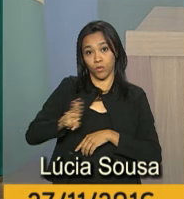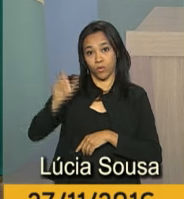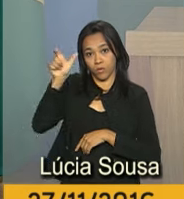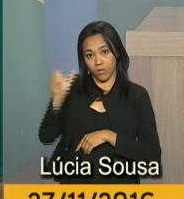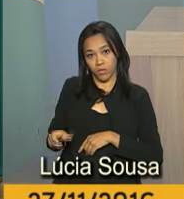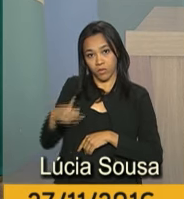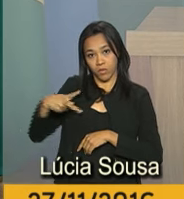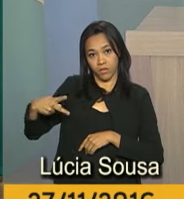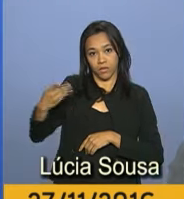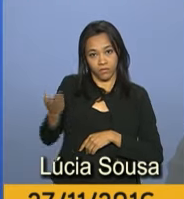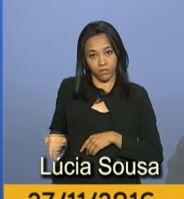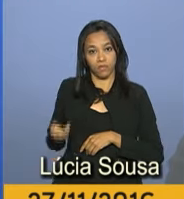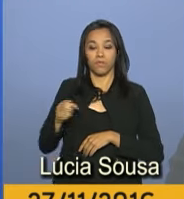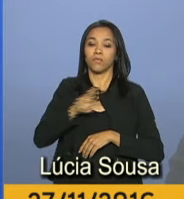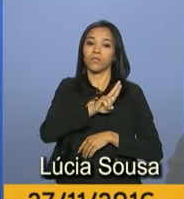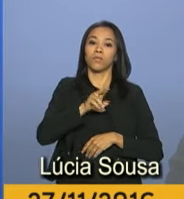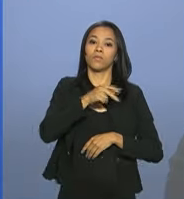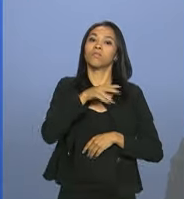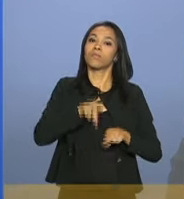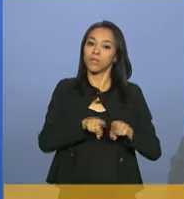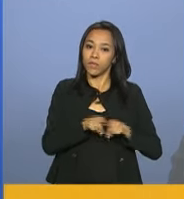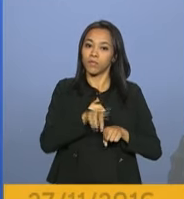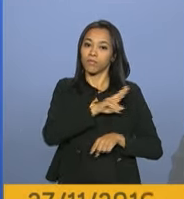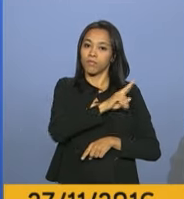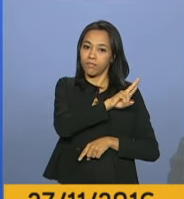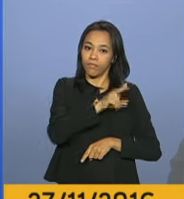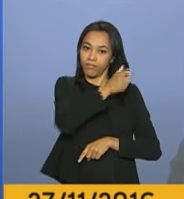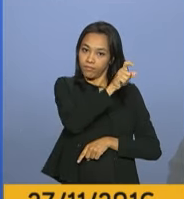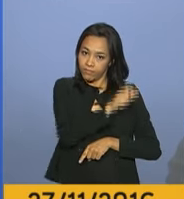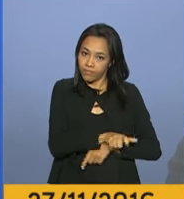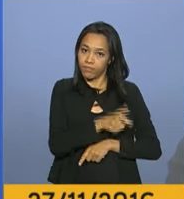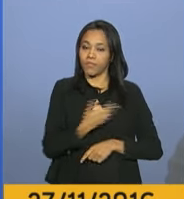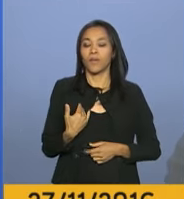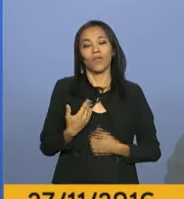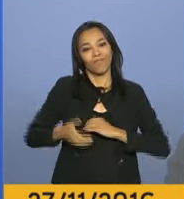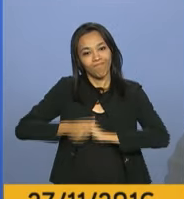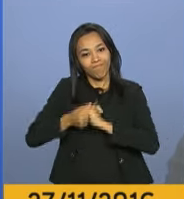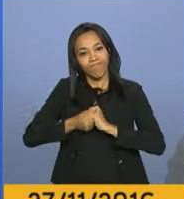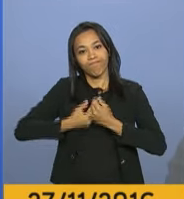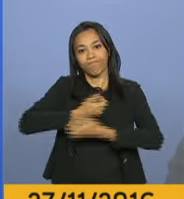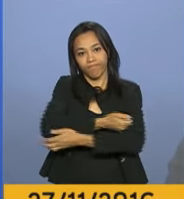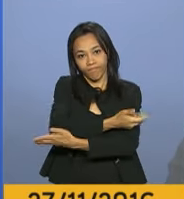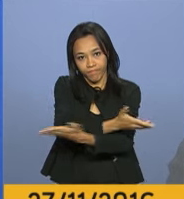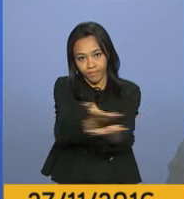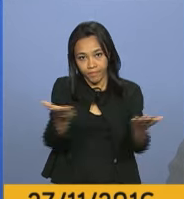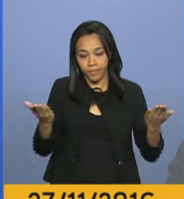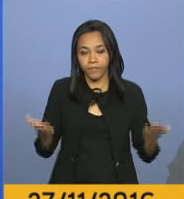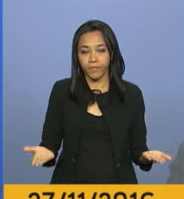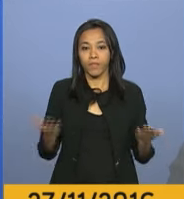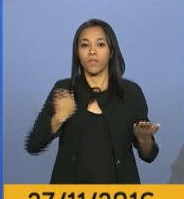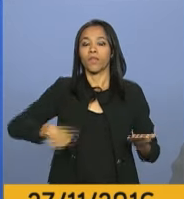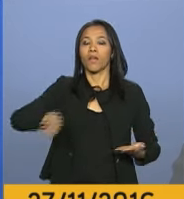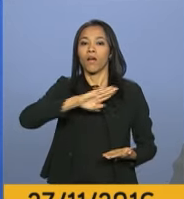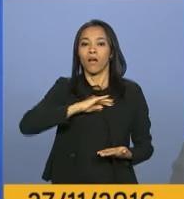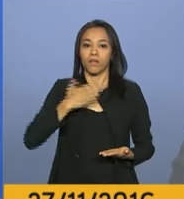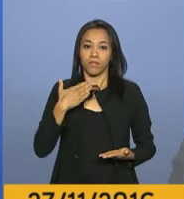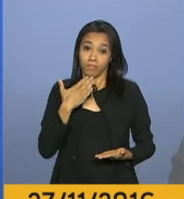presidente Rodrigo, cumprimentar a todos. E nós pedimos